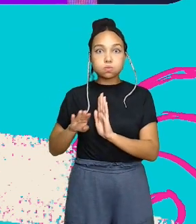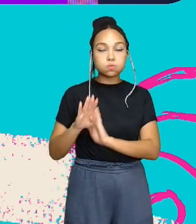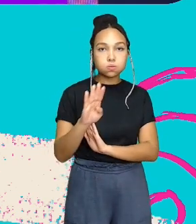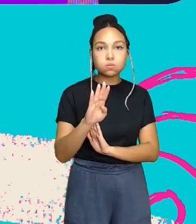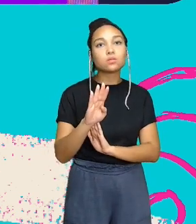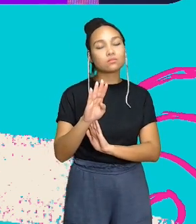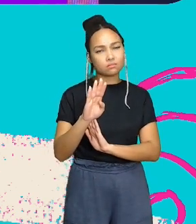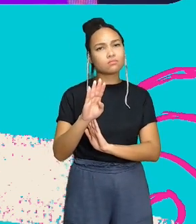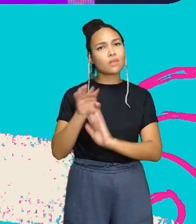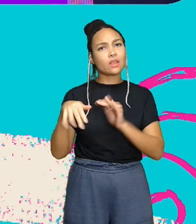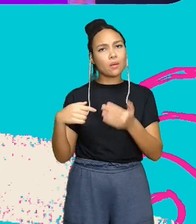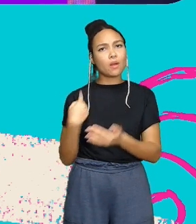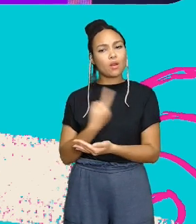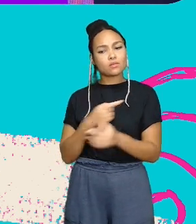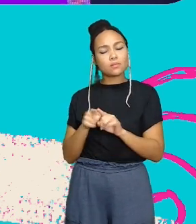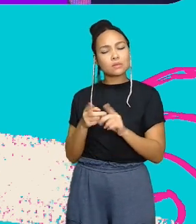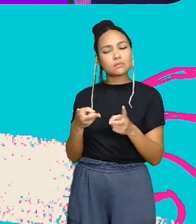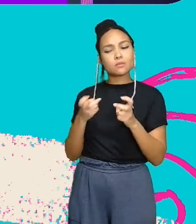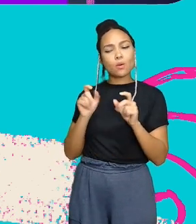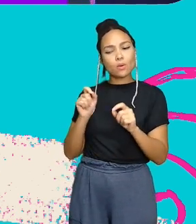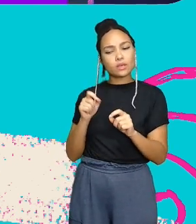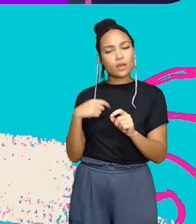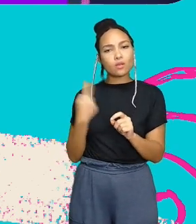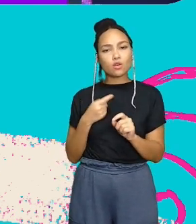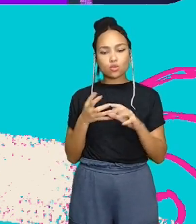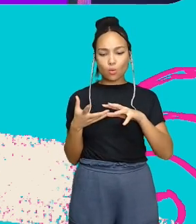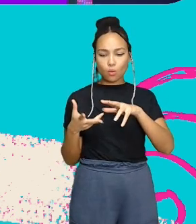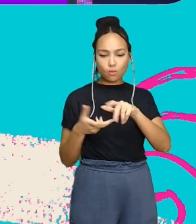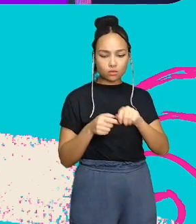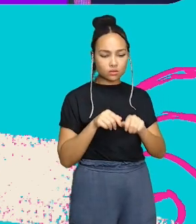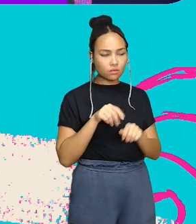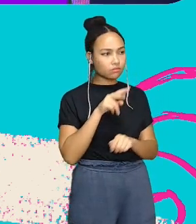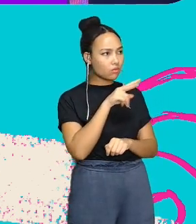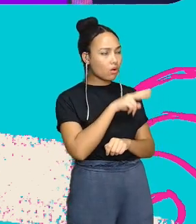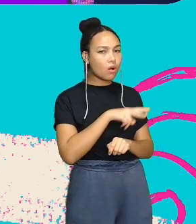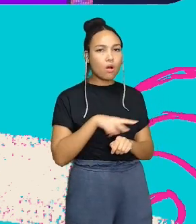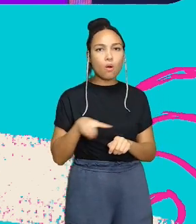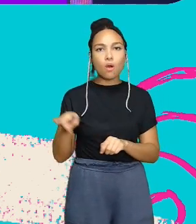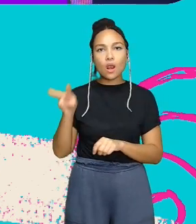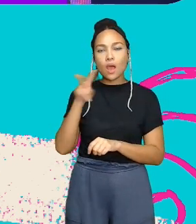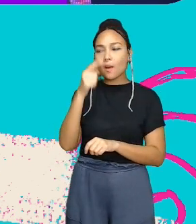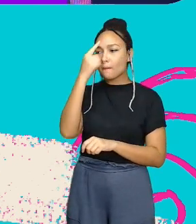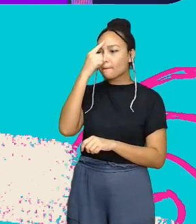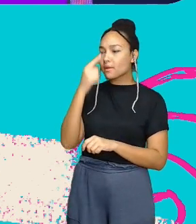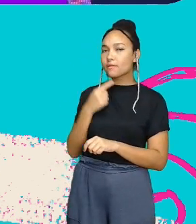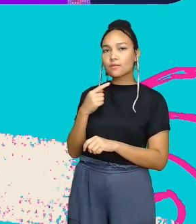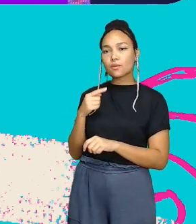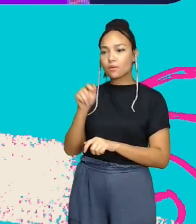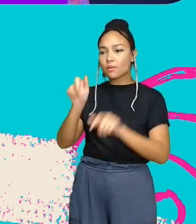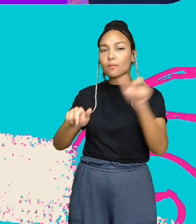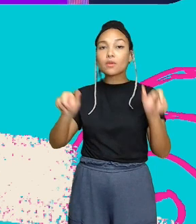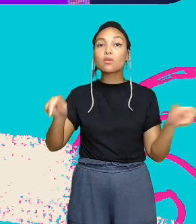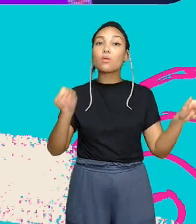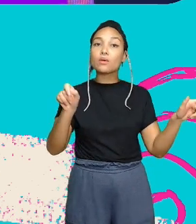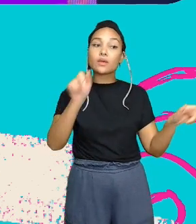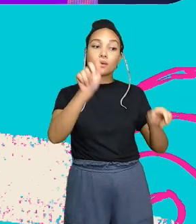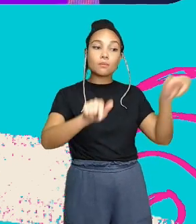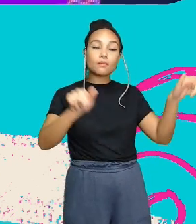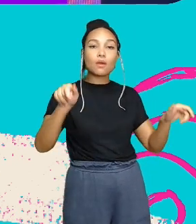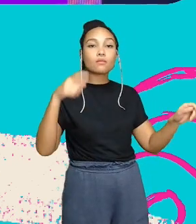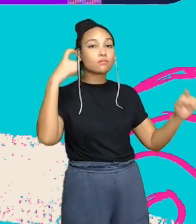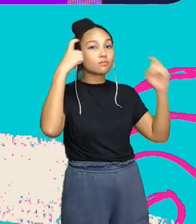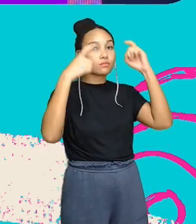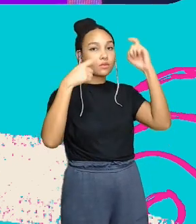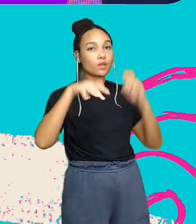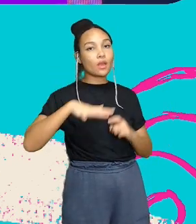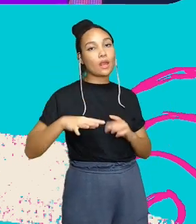também olhar ao nosso redor, enquanto todos aqui, o perfil que estamos, são pessoas que se preocupam com a tecnologia